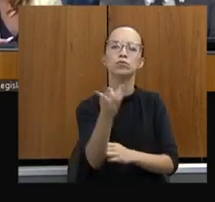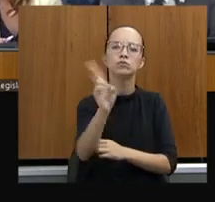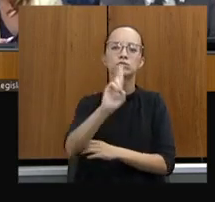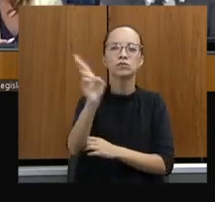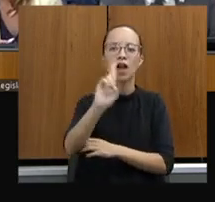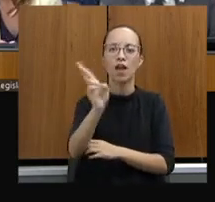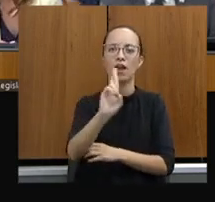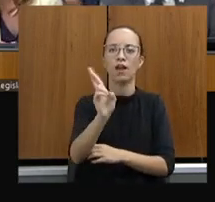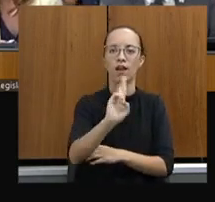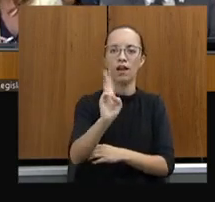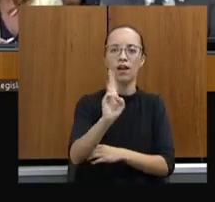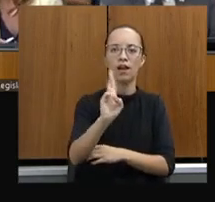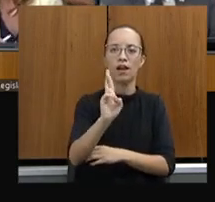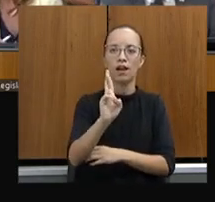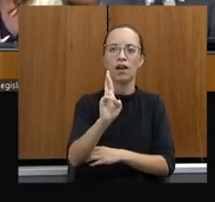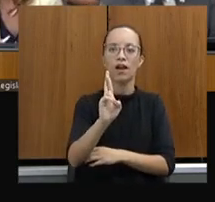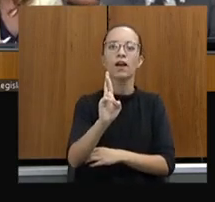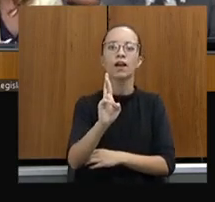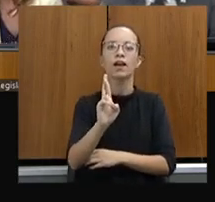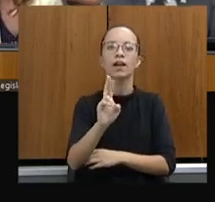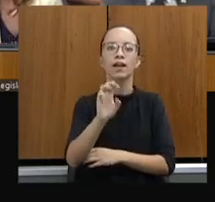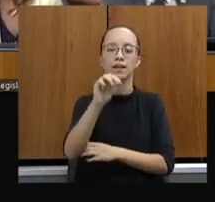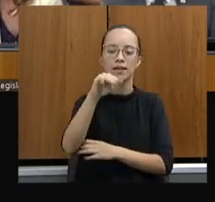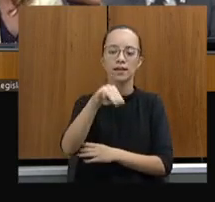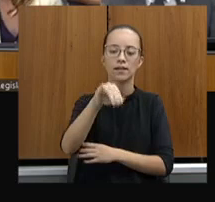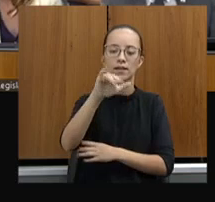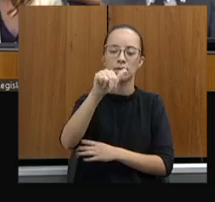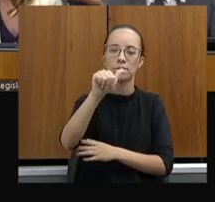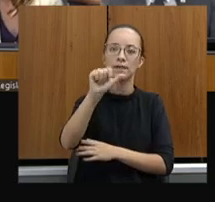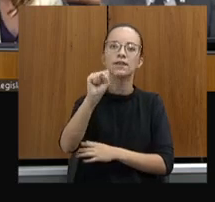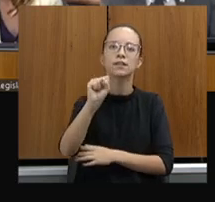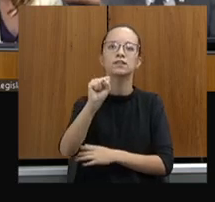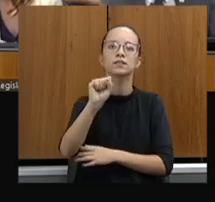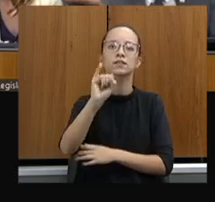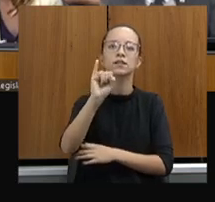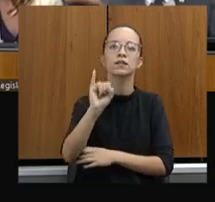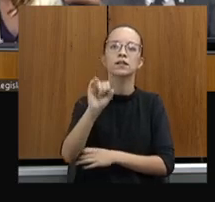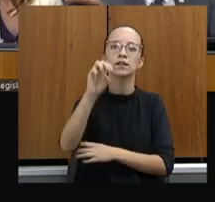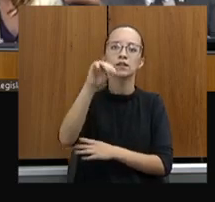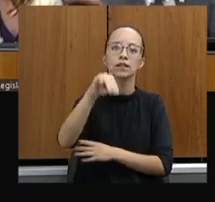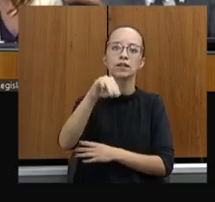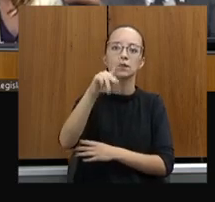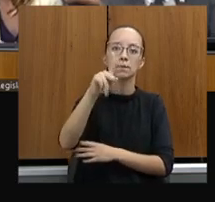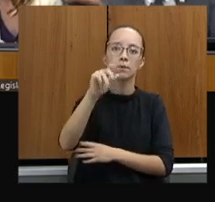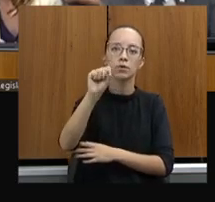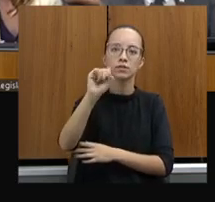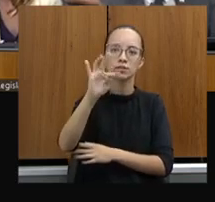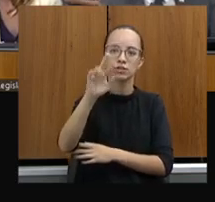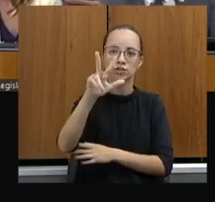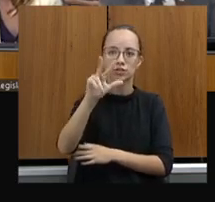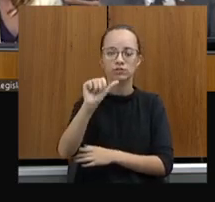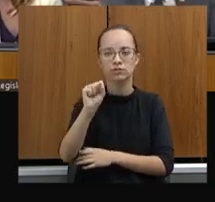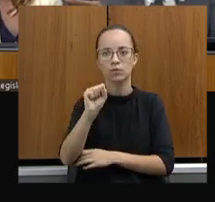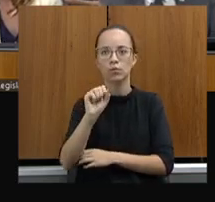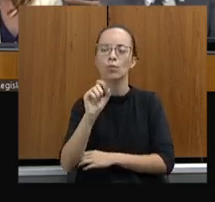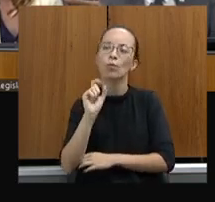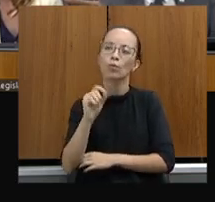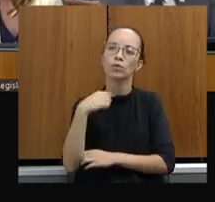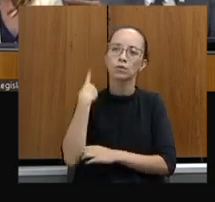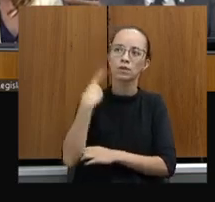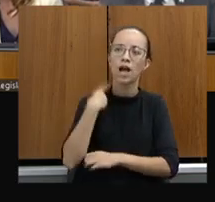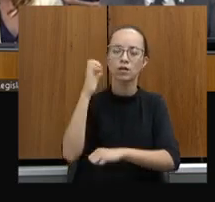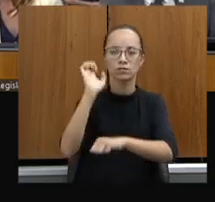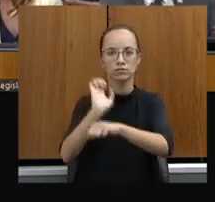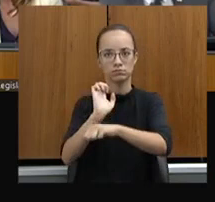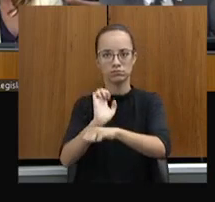milhões de reais em menos impositivas destinadas né as indicações dos deputados estaduais